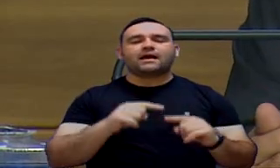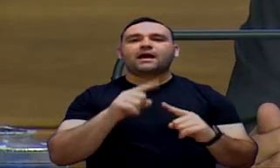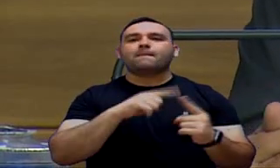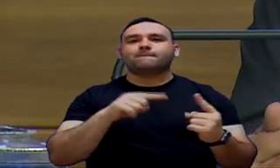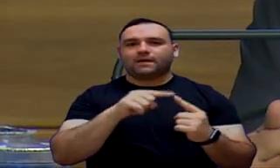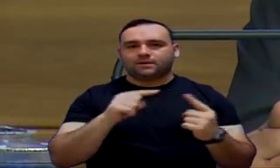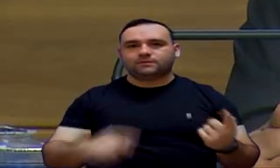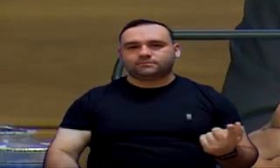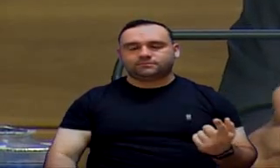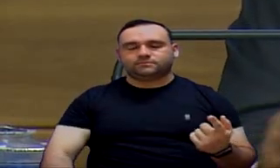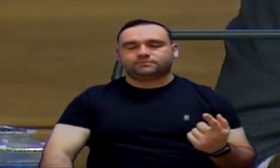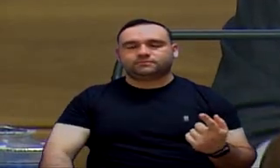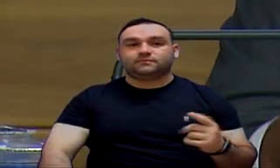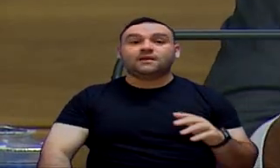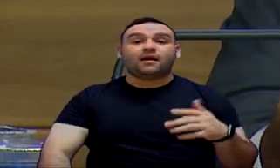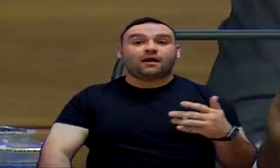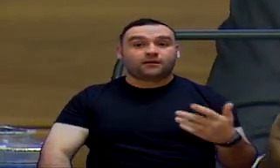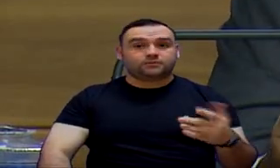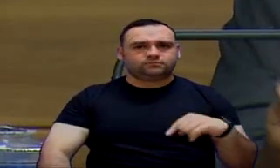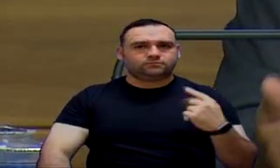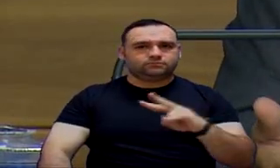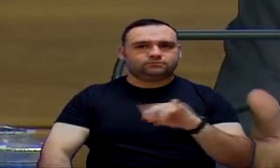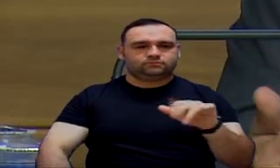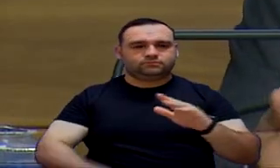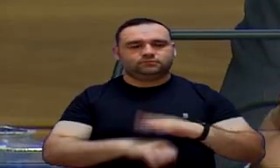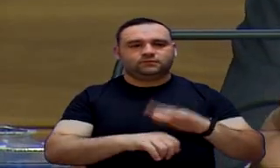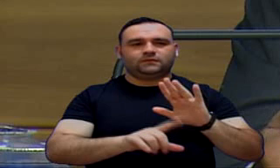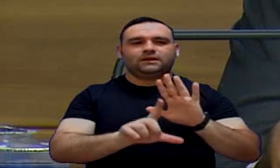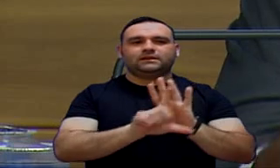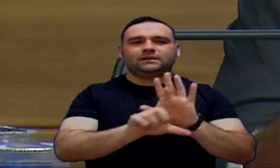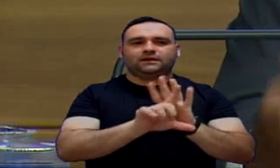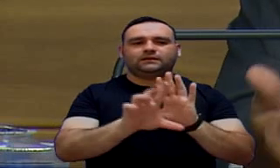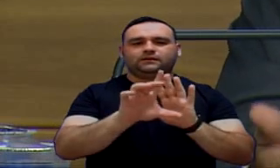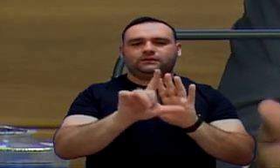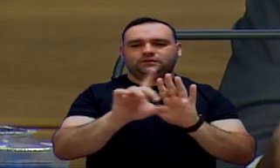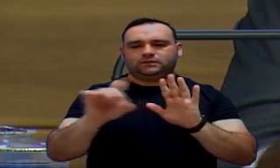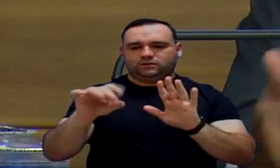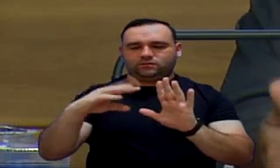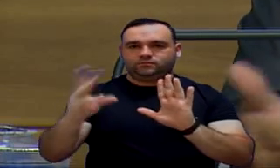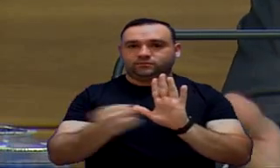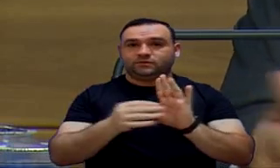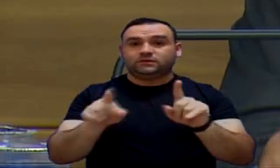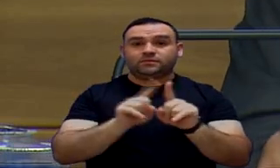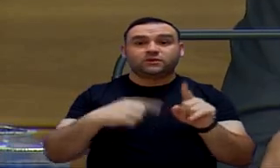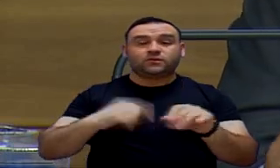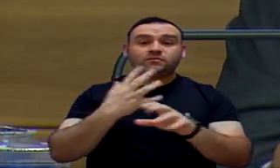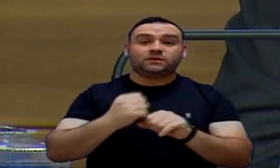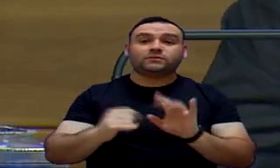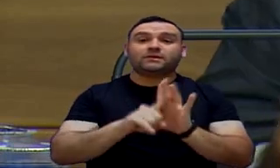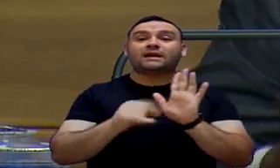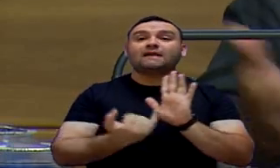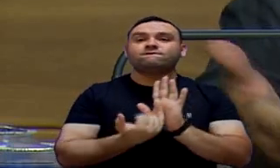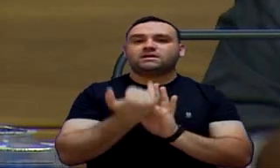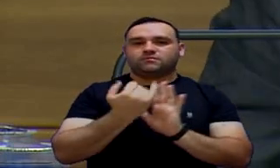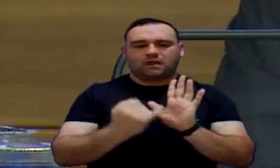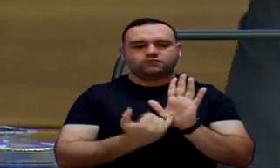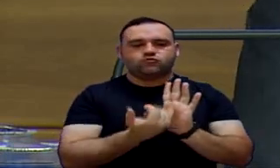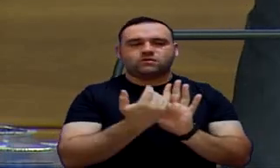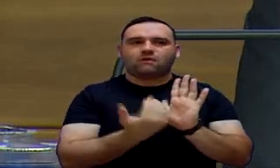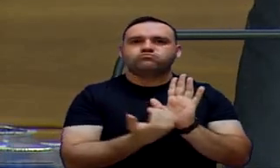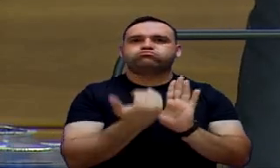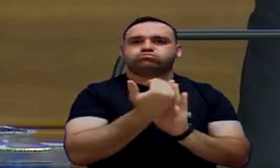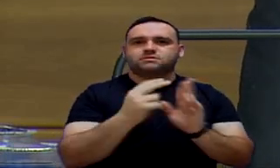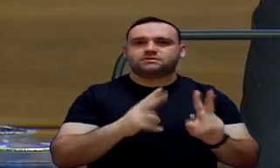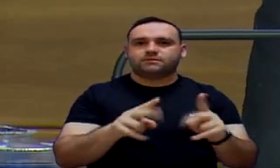entendeu aí quando a gente vai fazer a layer orçamentária e a gente coloca os parâmetros de infração também e esses valores vão